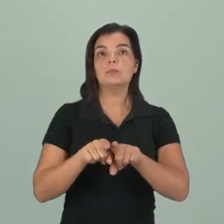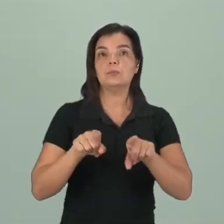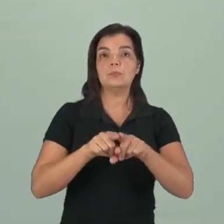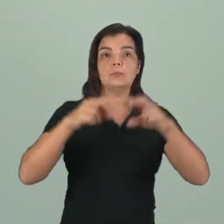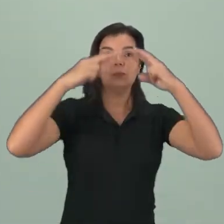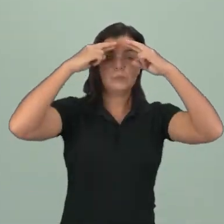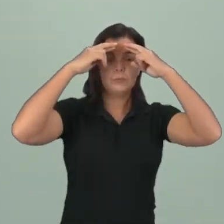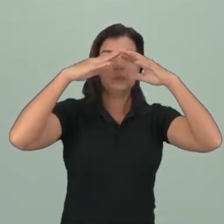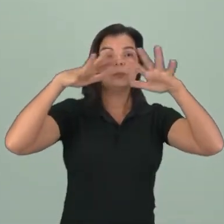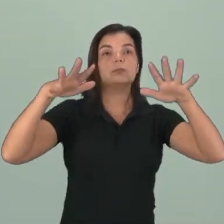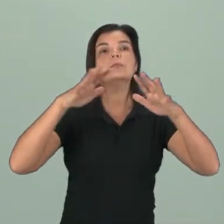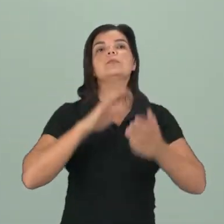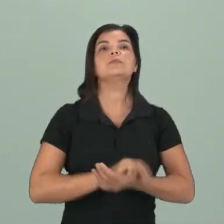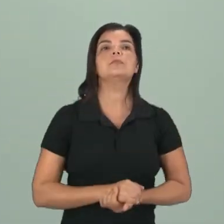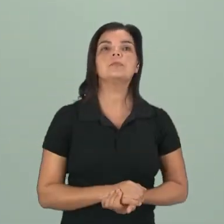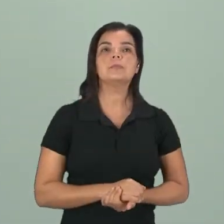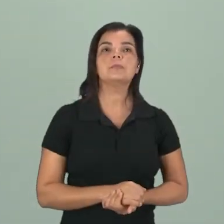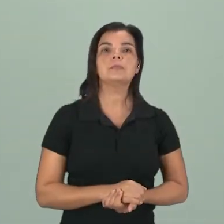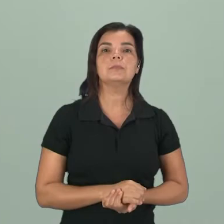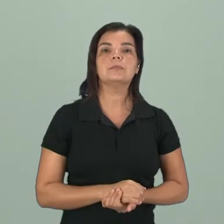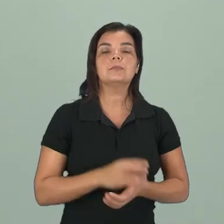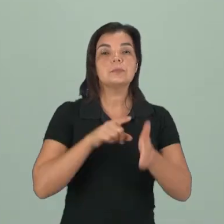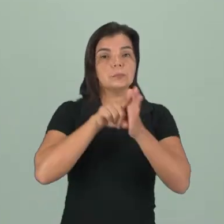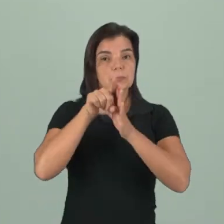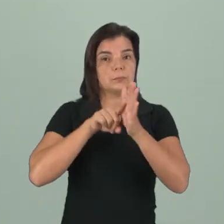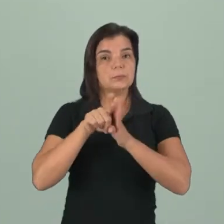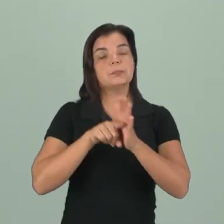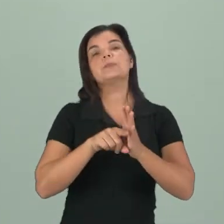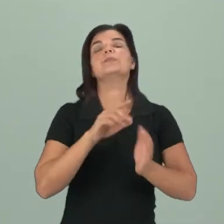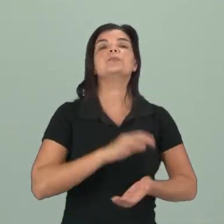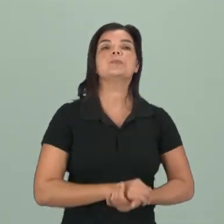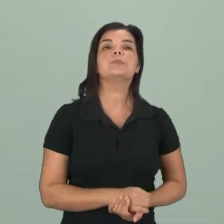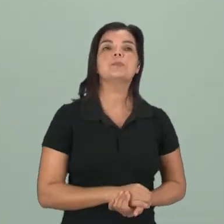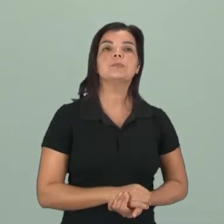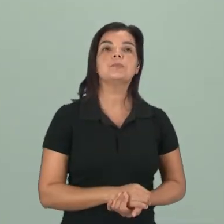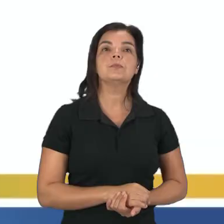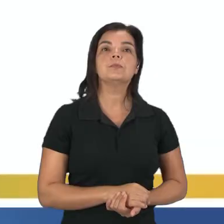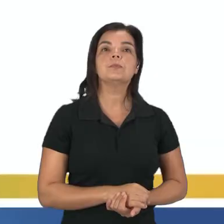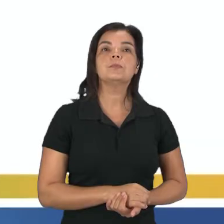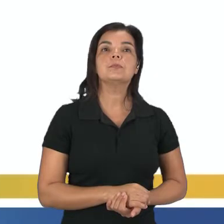Vamos continuar agora para os sentidos mais científicos. Observe.